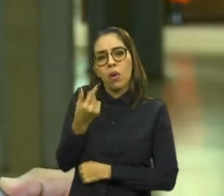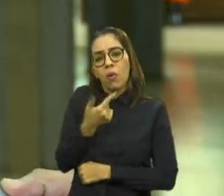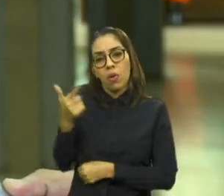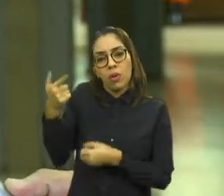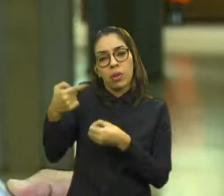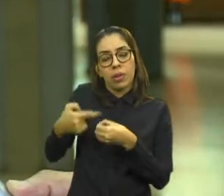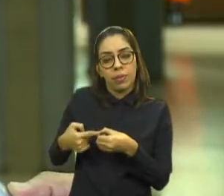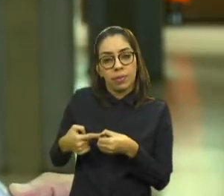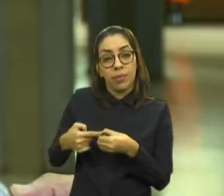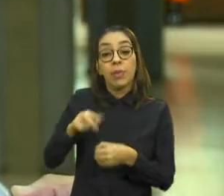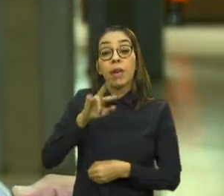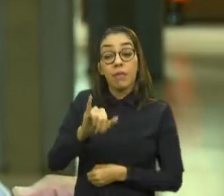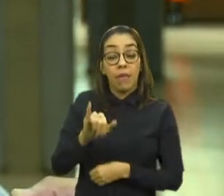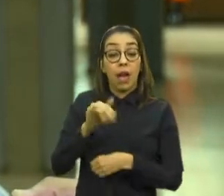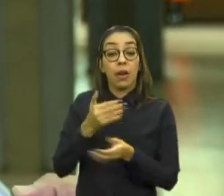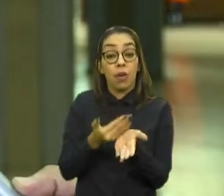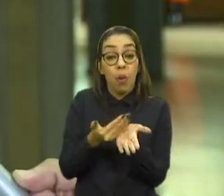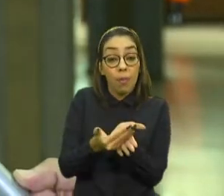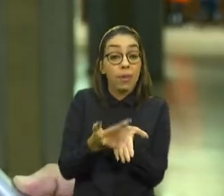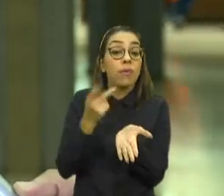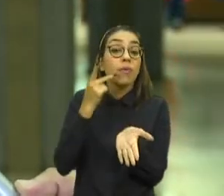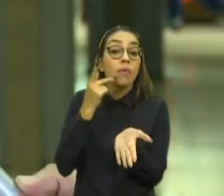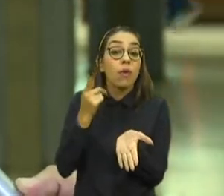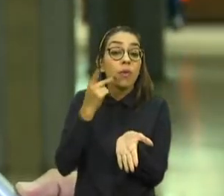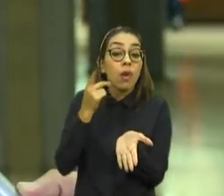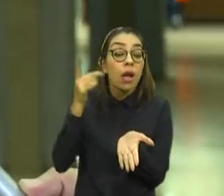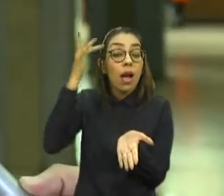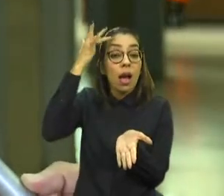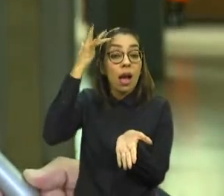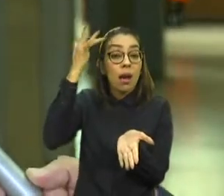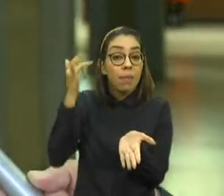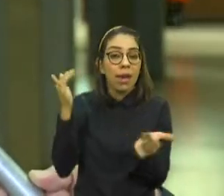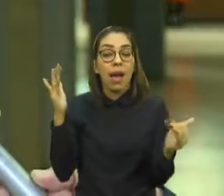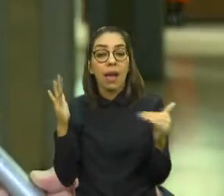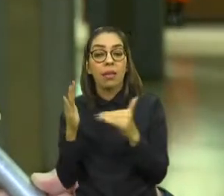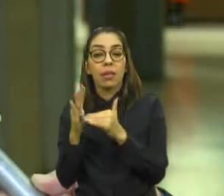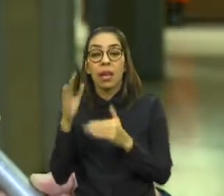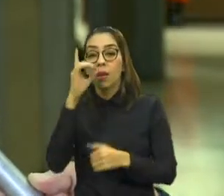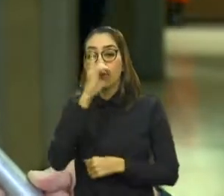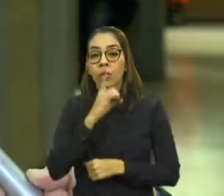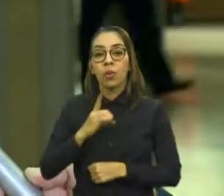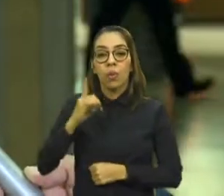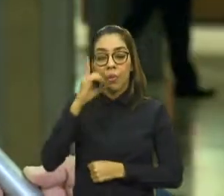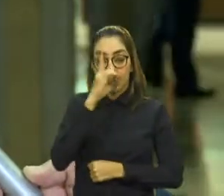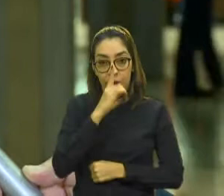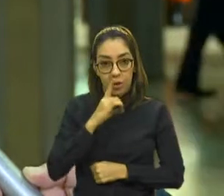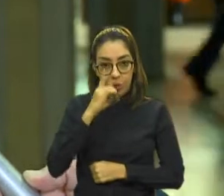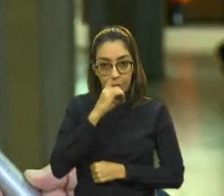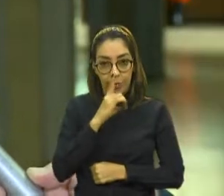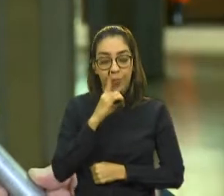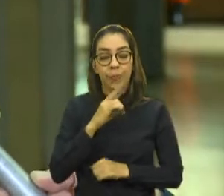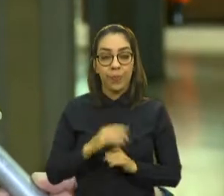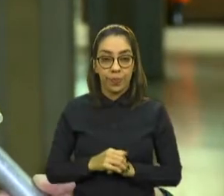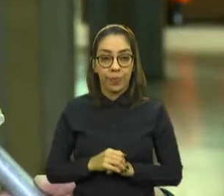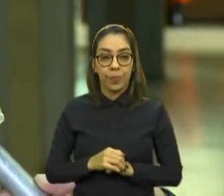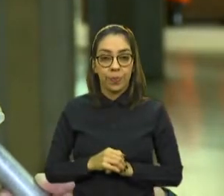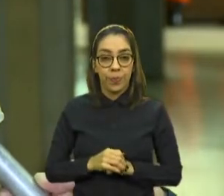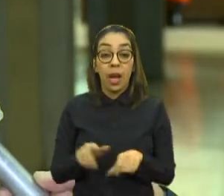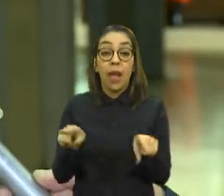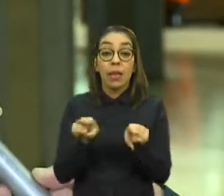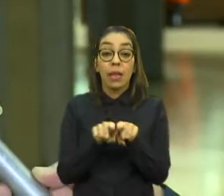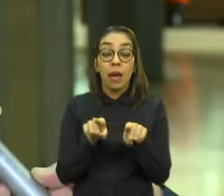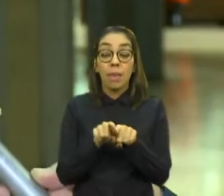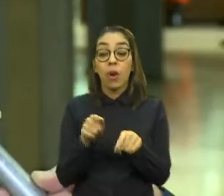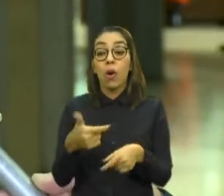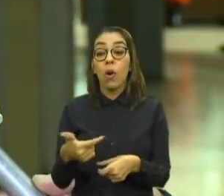aqui em Fortaleza, iniciando amanhã, vai ser de amanhã até domingo, de 4 a 7. E ela acontece também em 10 cidades do